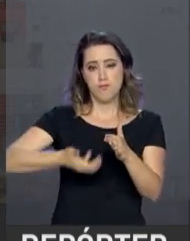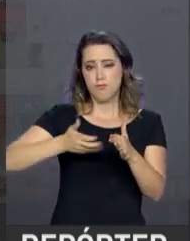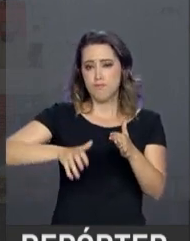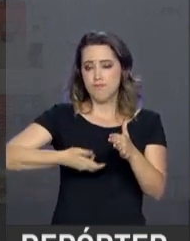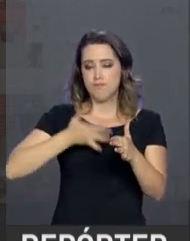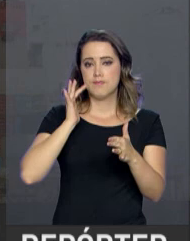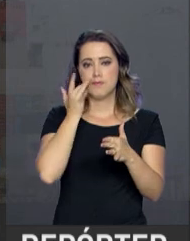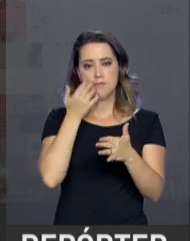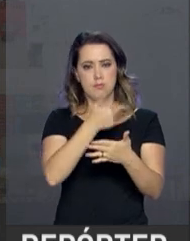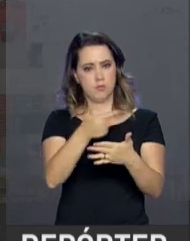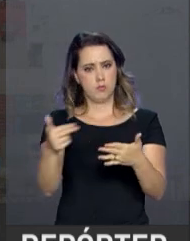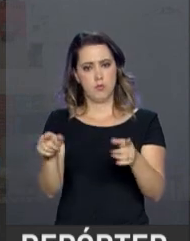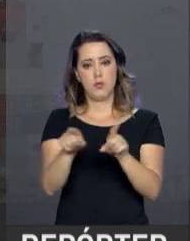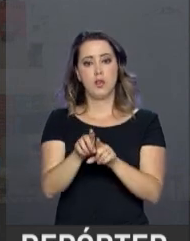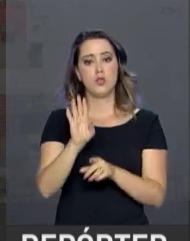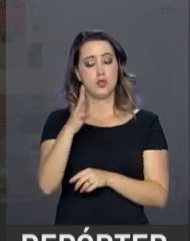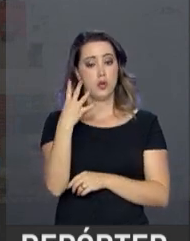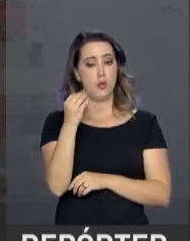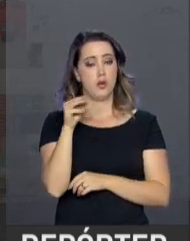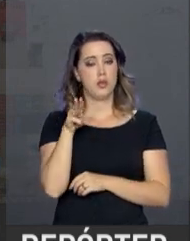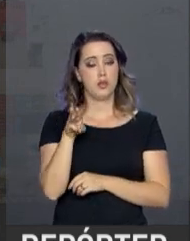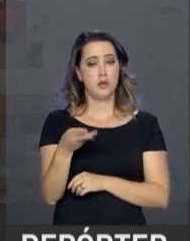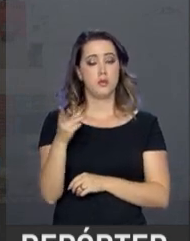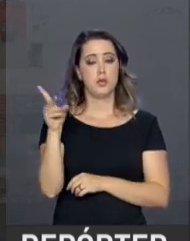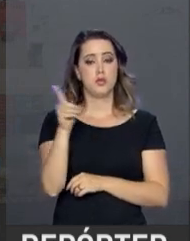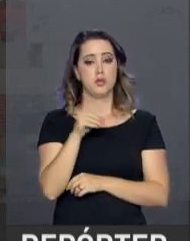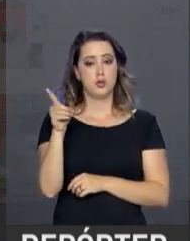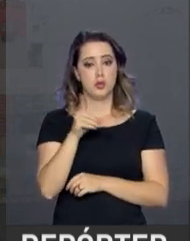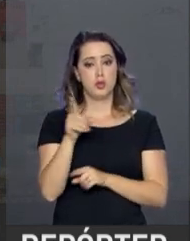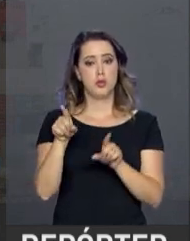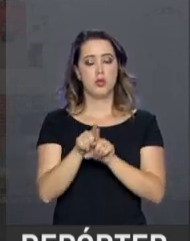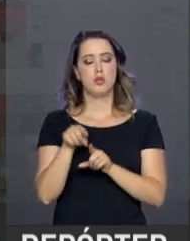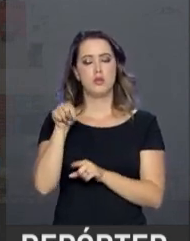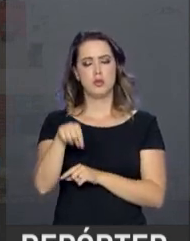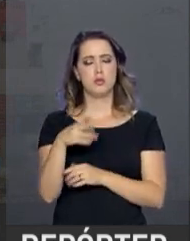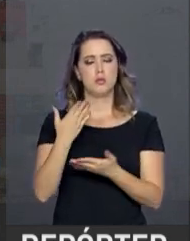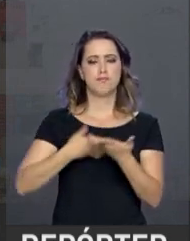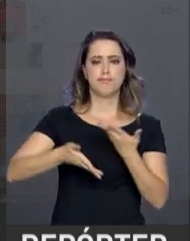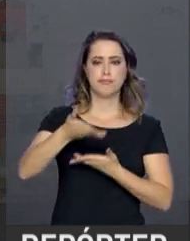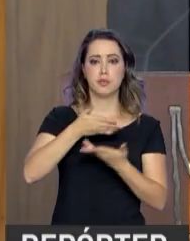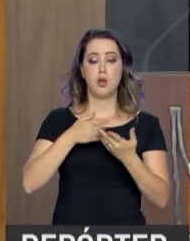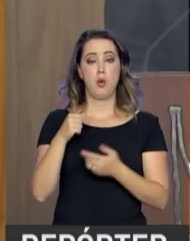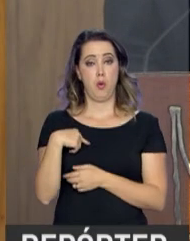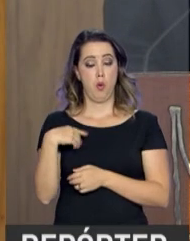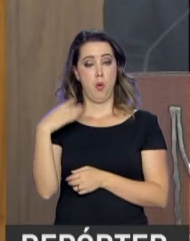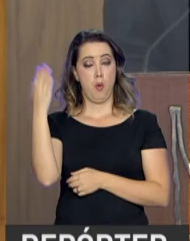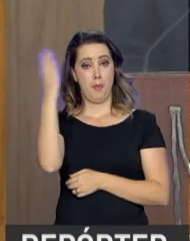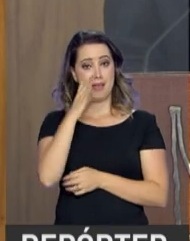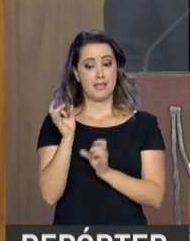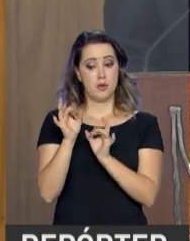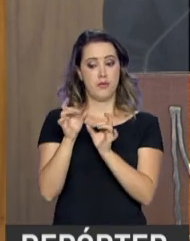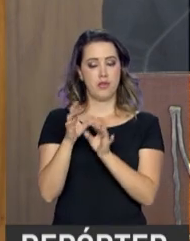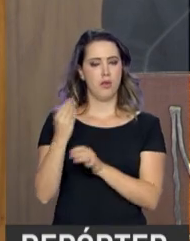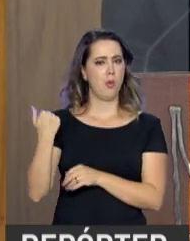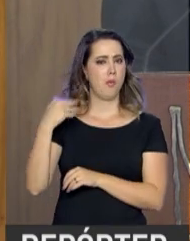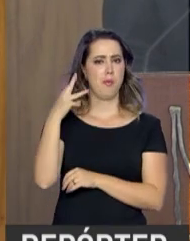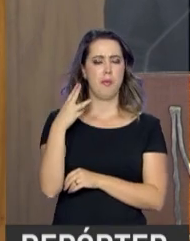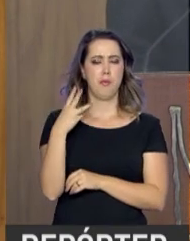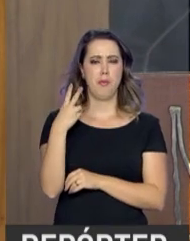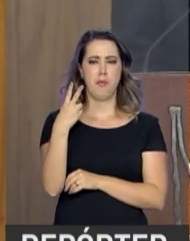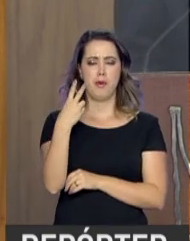de dólares no ano passado com vantagem de quase 30 milhões de dólares para o brasil a segurança é uma das preocupações